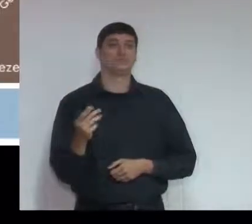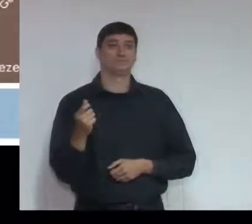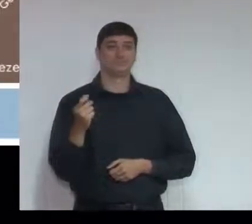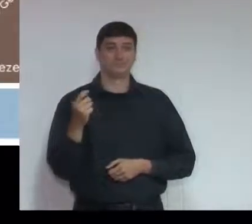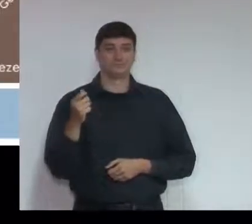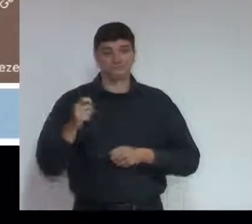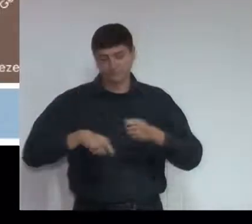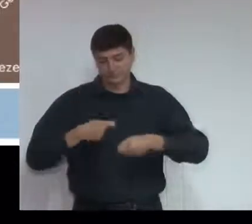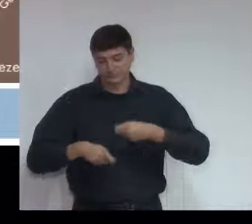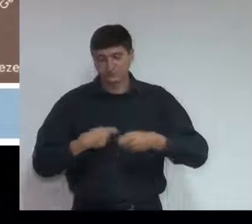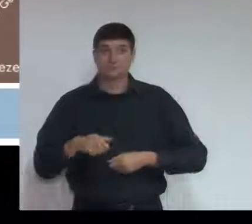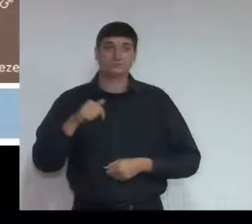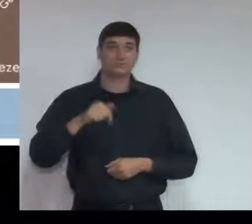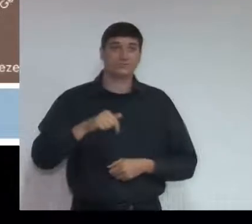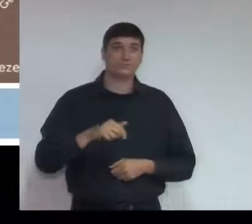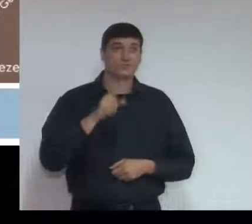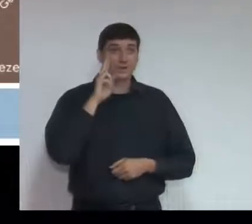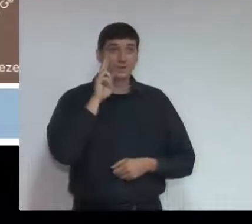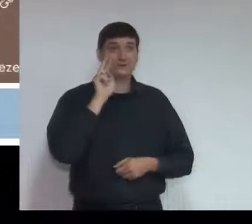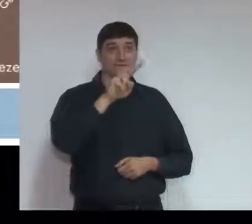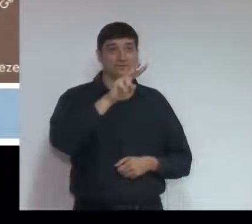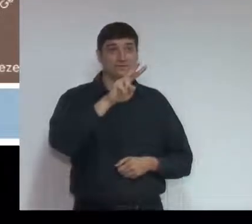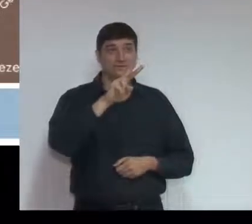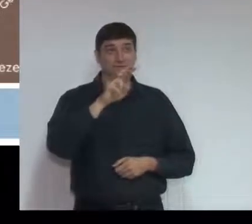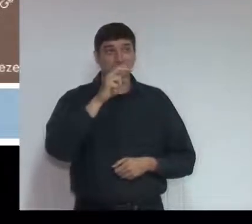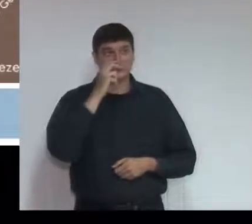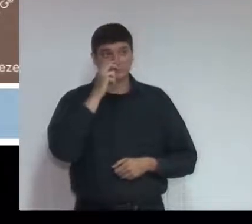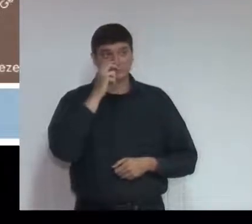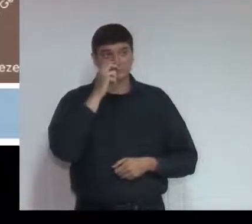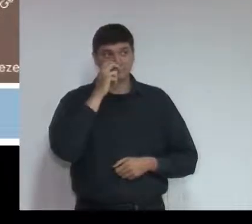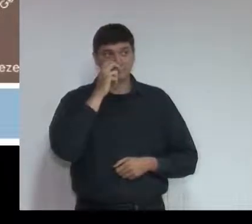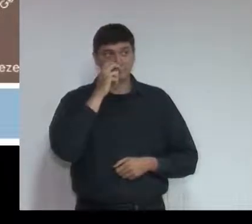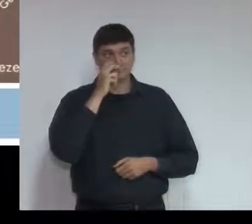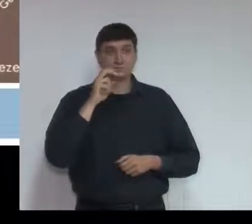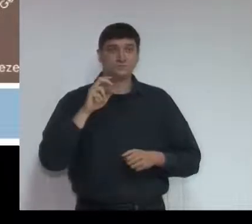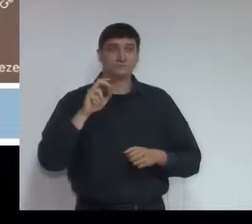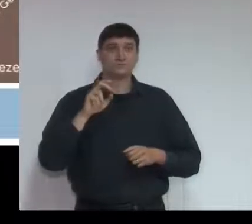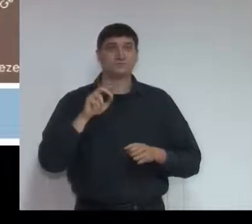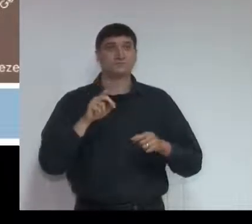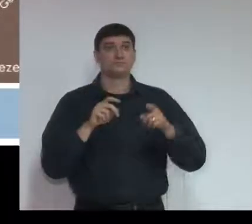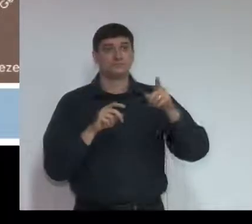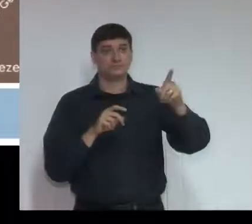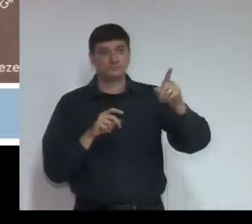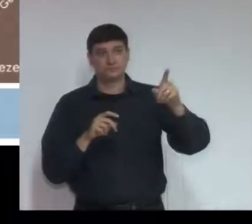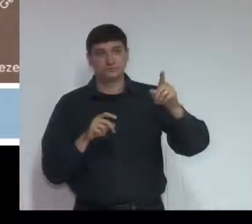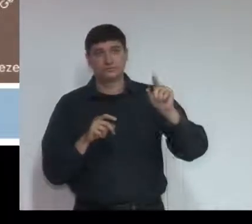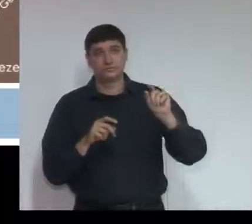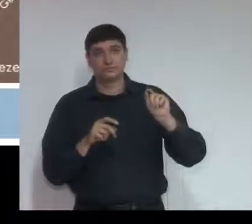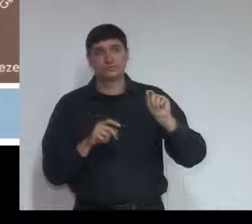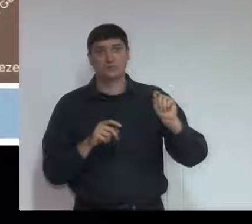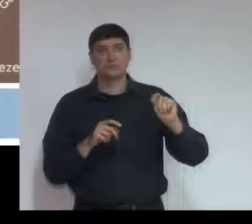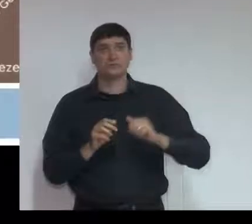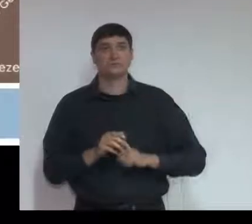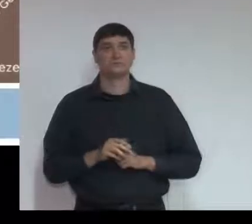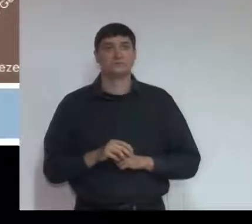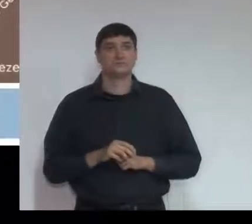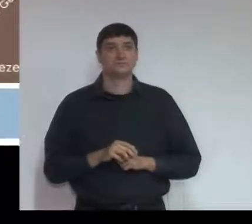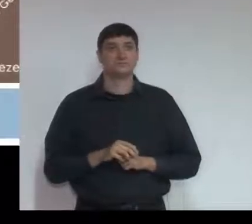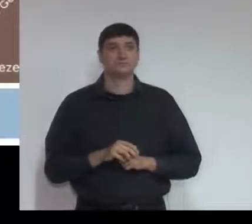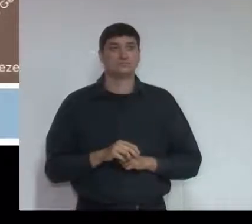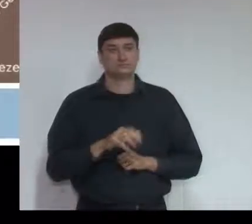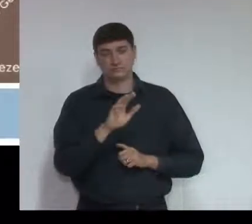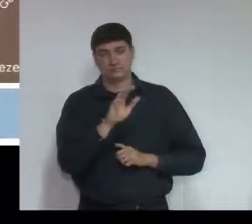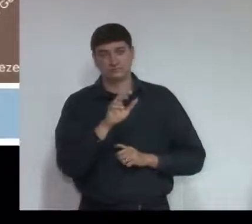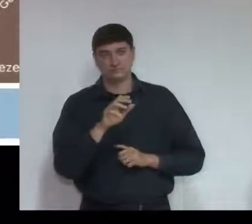462.572.217,03. Se a gente olha ali no gráfico de Pareto, só abrindo um parênteses, o Pareto a gente utiliza muito quando a gente quer definir as prioridades